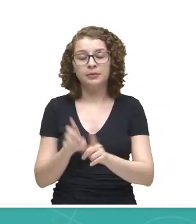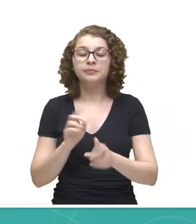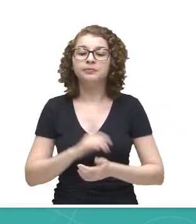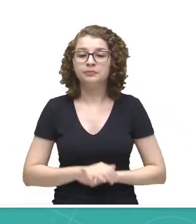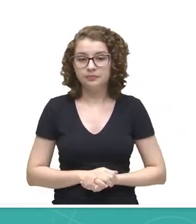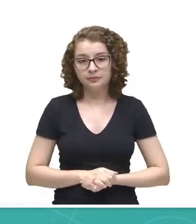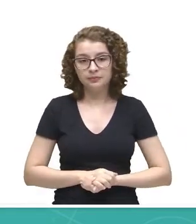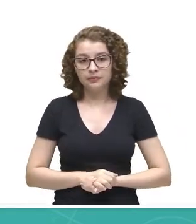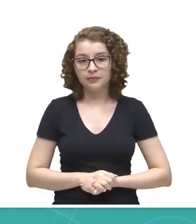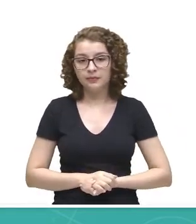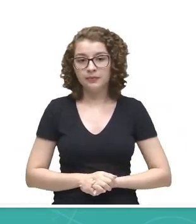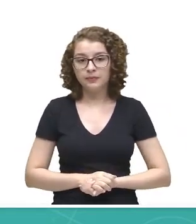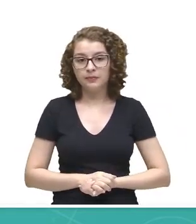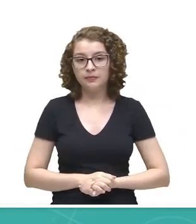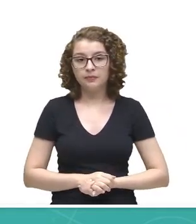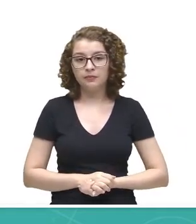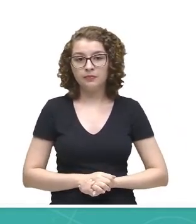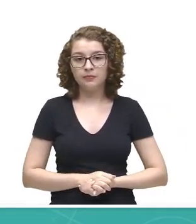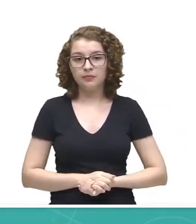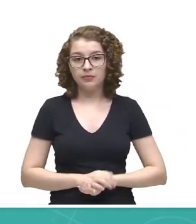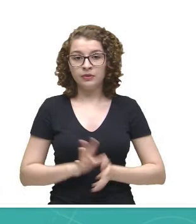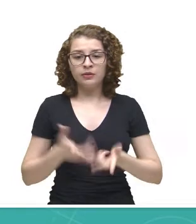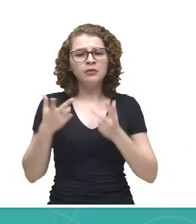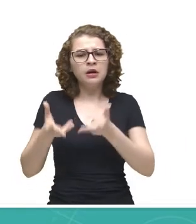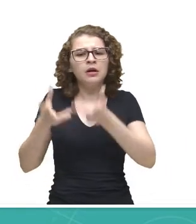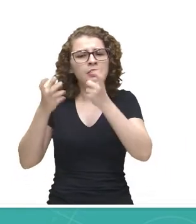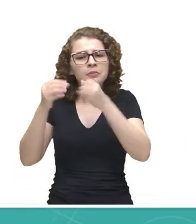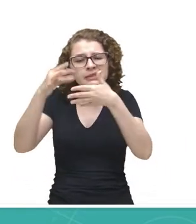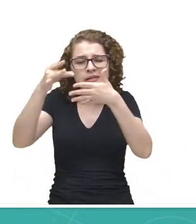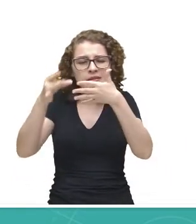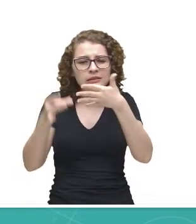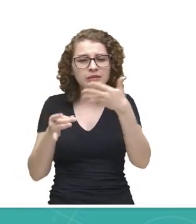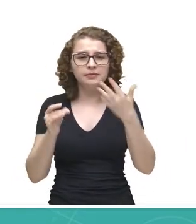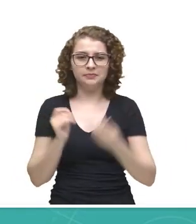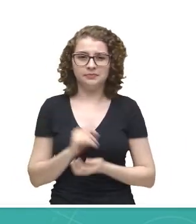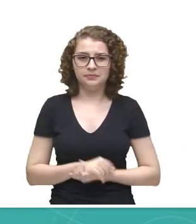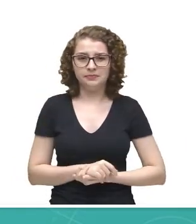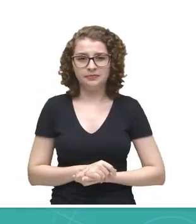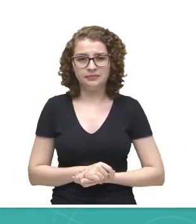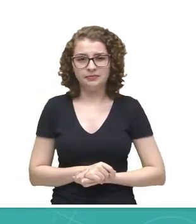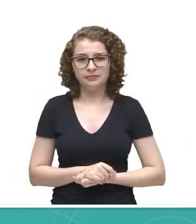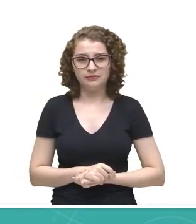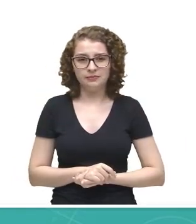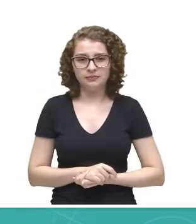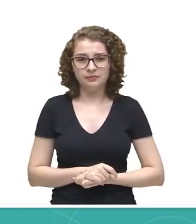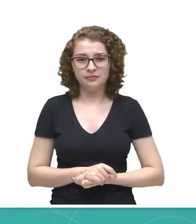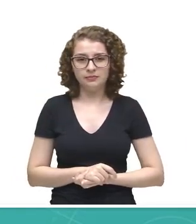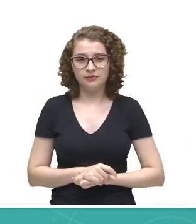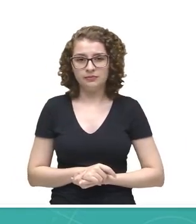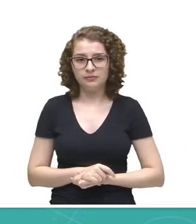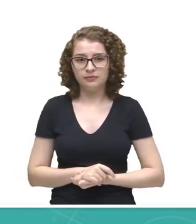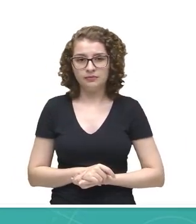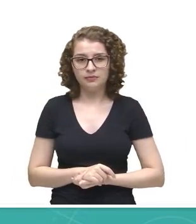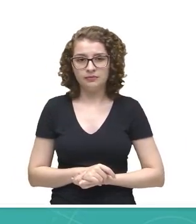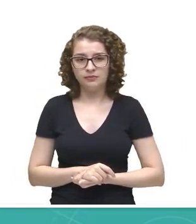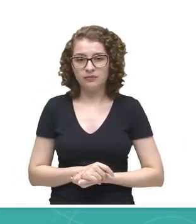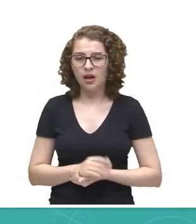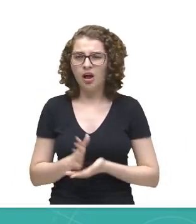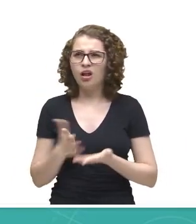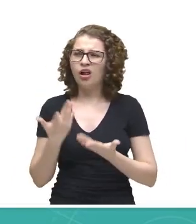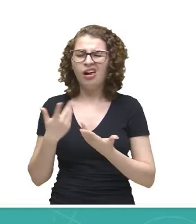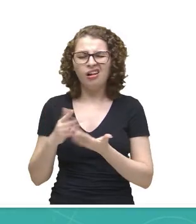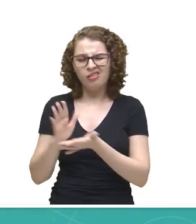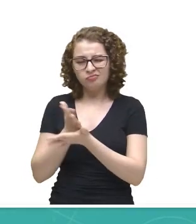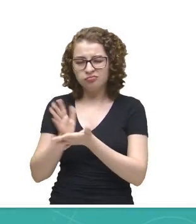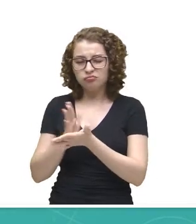sua composição. Tá? Então, vamos observar com mais detalhes aqui essa substância intercelular. Alguns livros, né, a